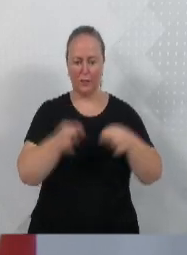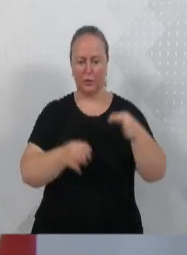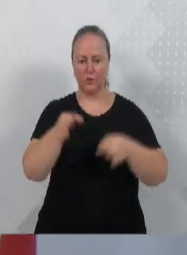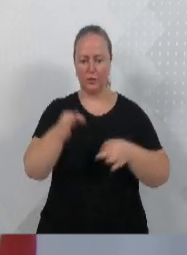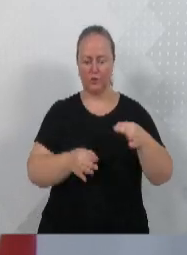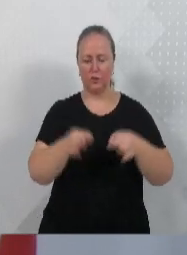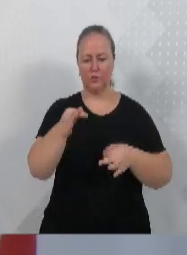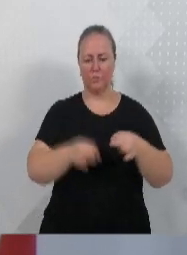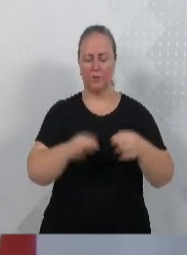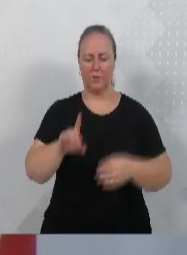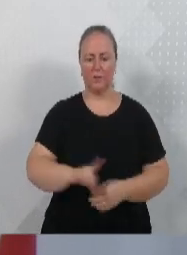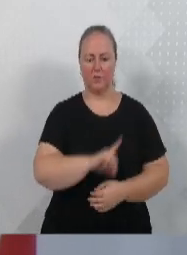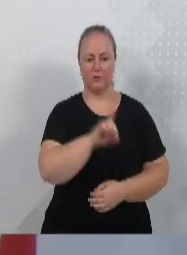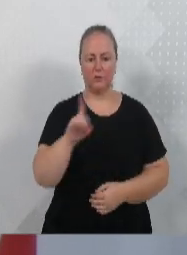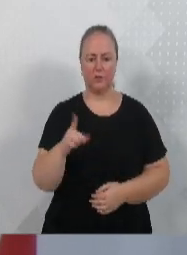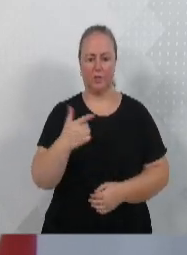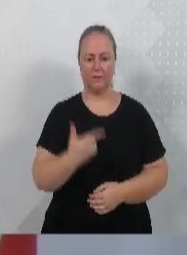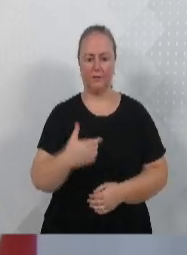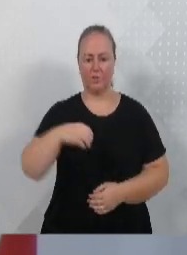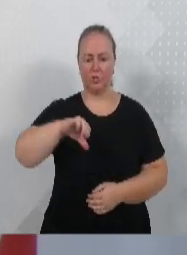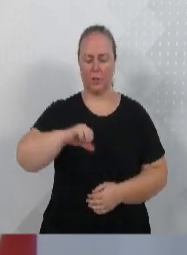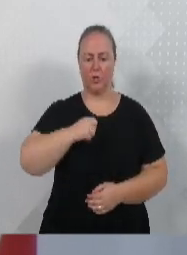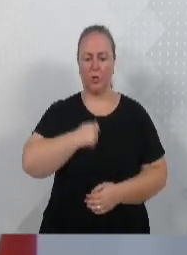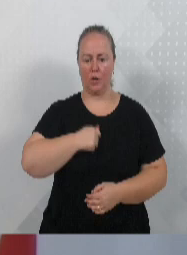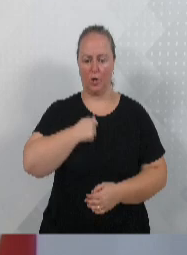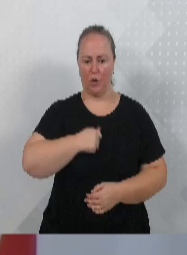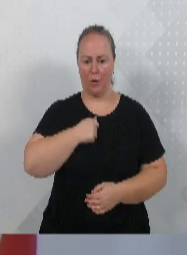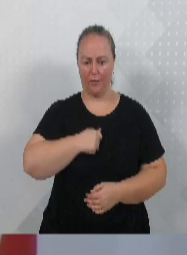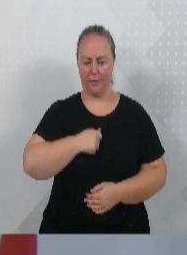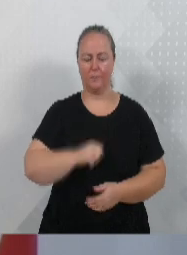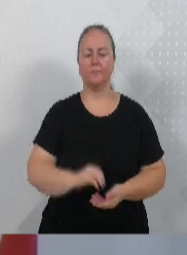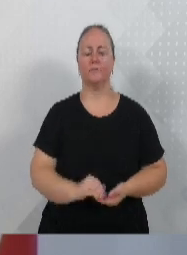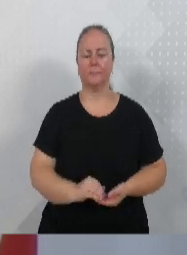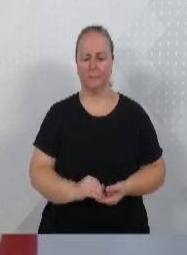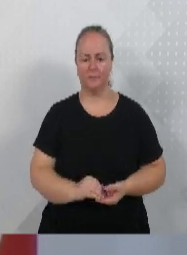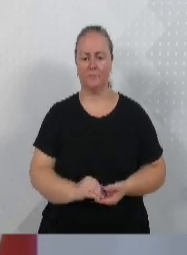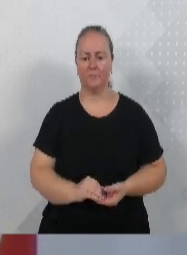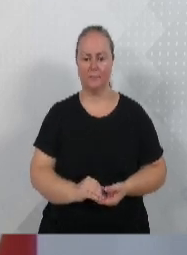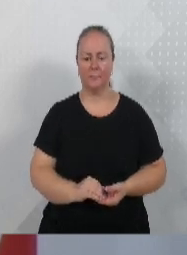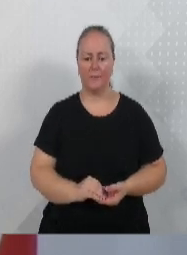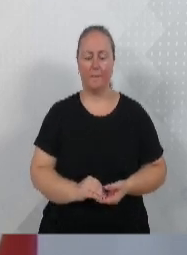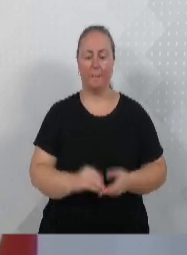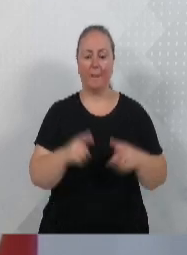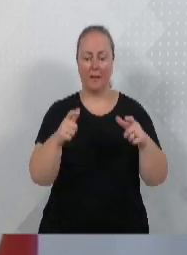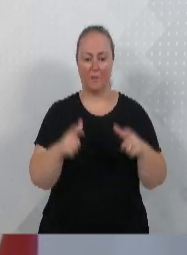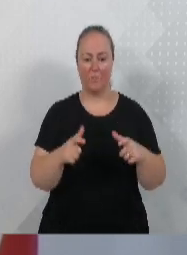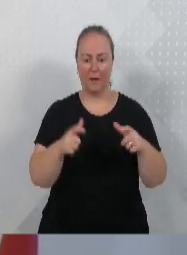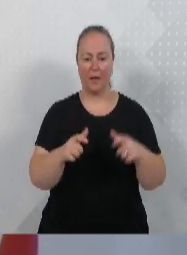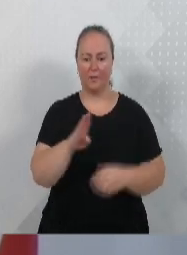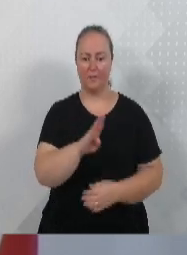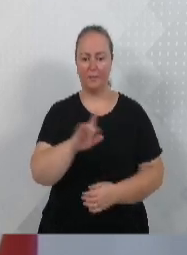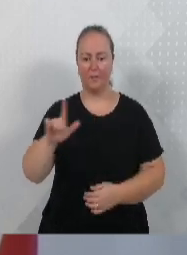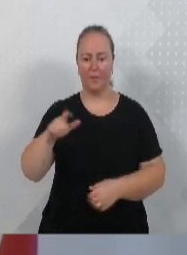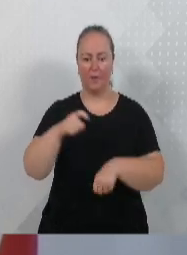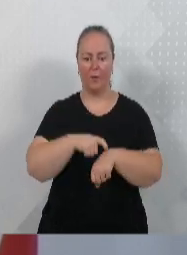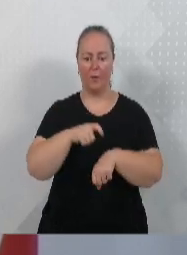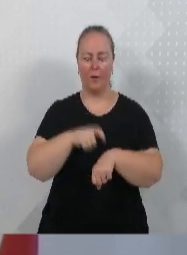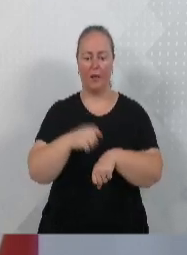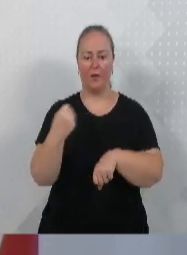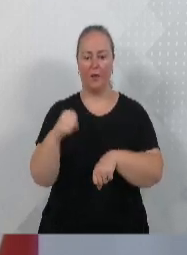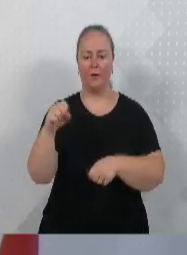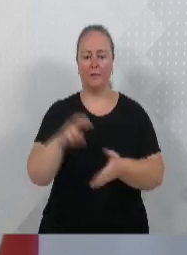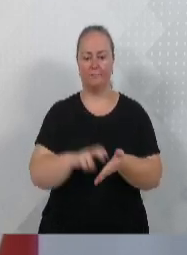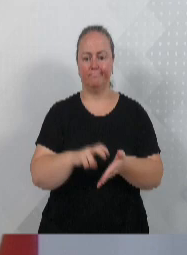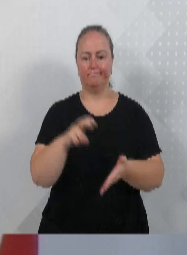dia 29 de agosto, no Salão do Tribunal do Júri da Comarca de Blumenau, a partir das 8 horas da